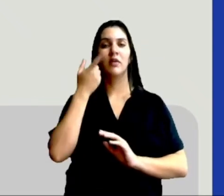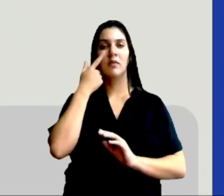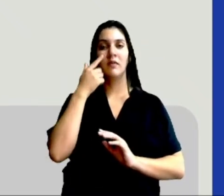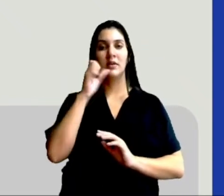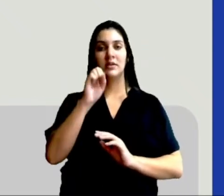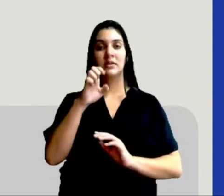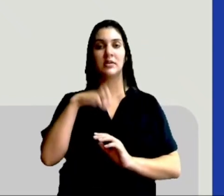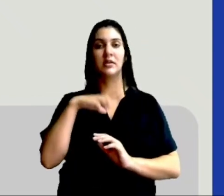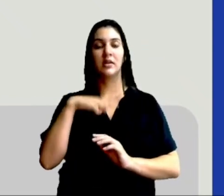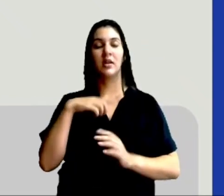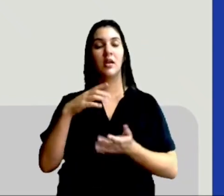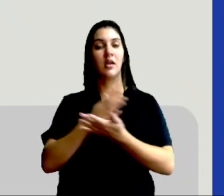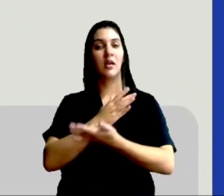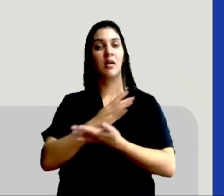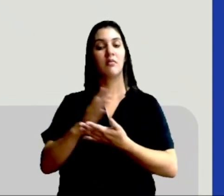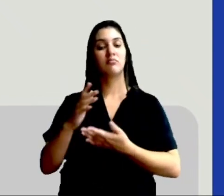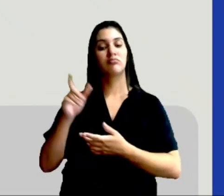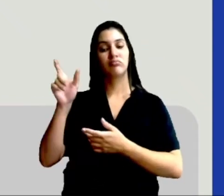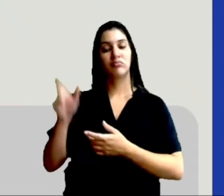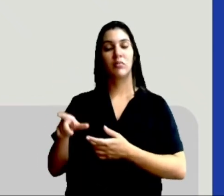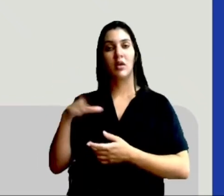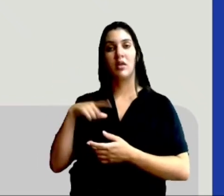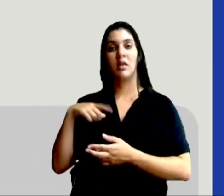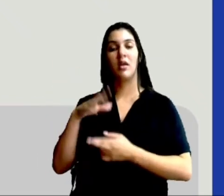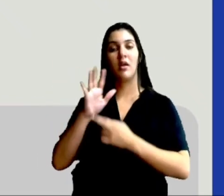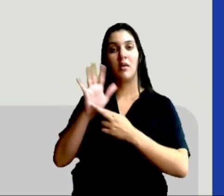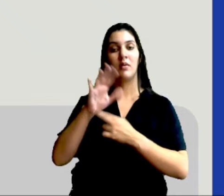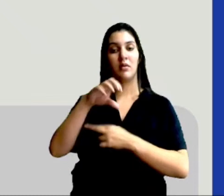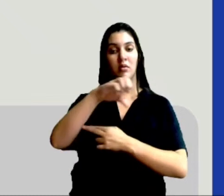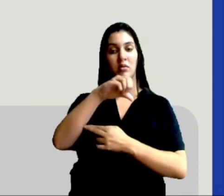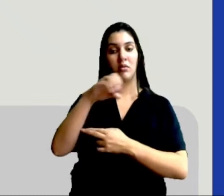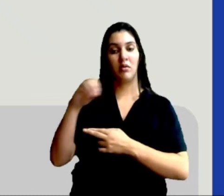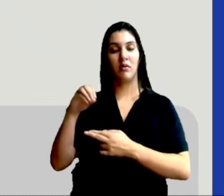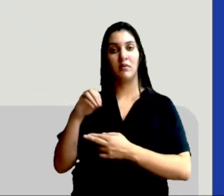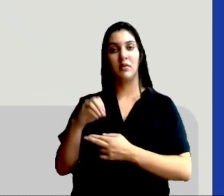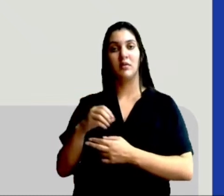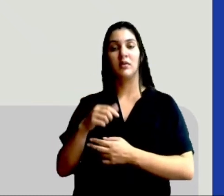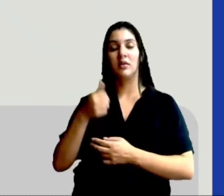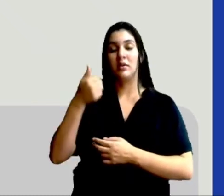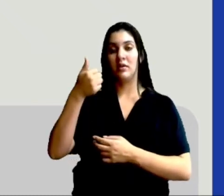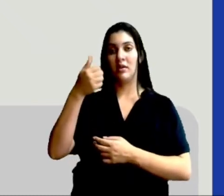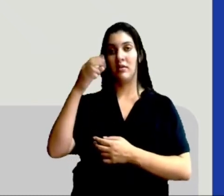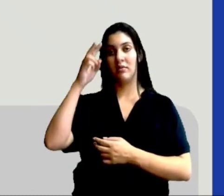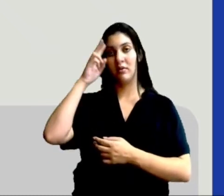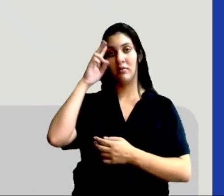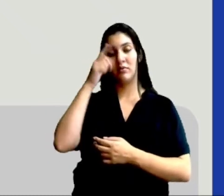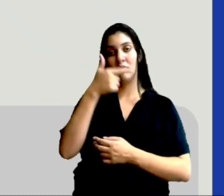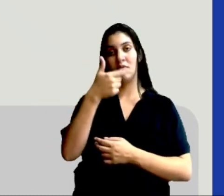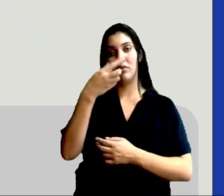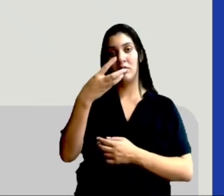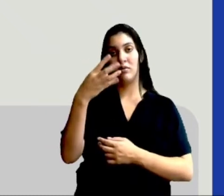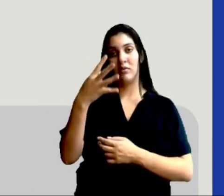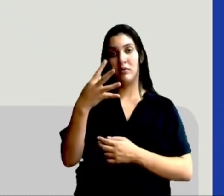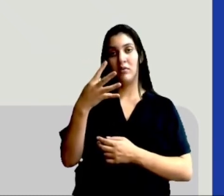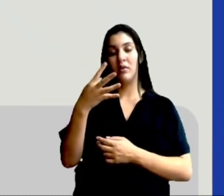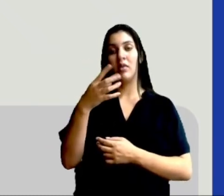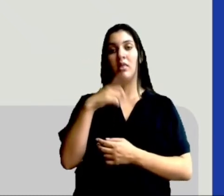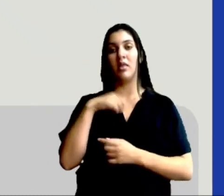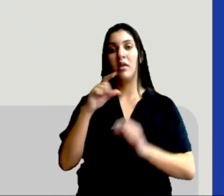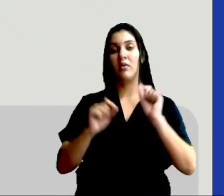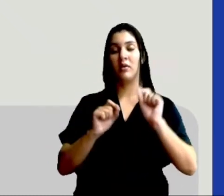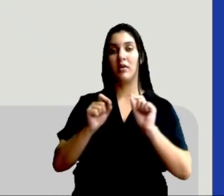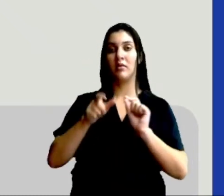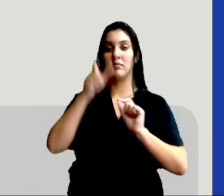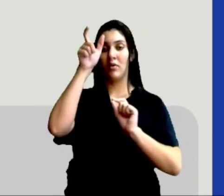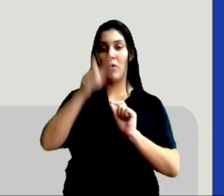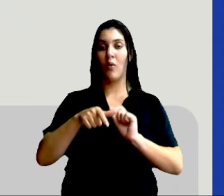alguém que tem essa representação aí do 900. No primeiro, na segunda-feira, eu tenho 234. Opa, tá lá na